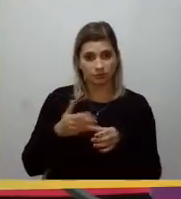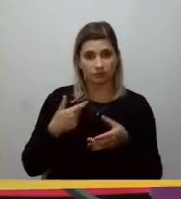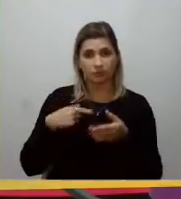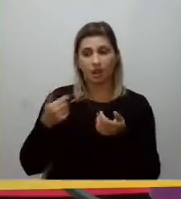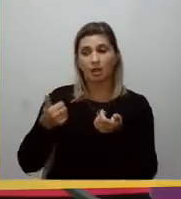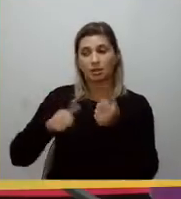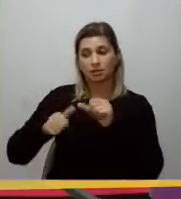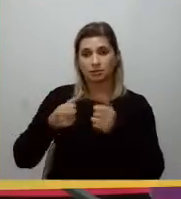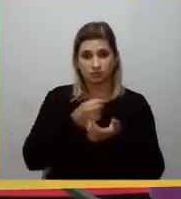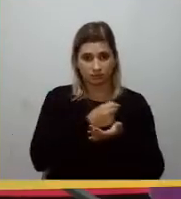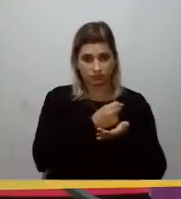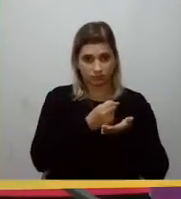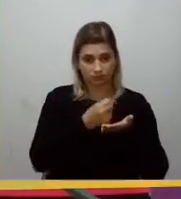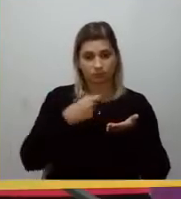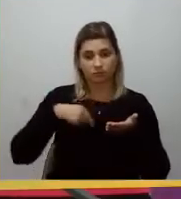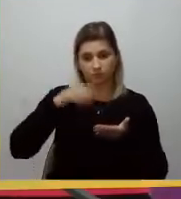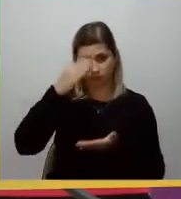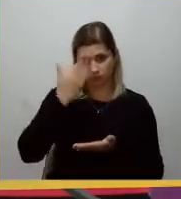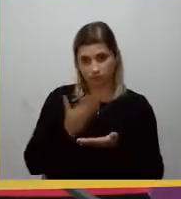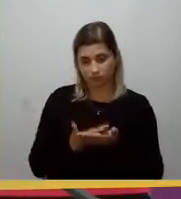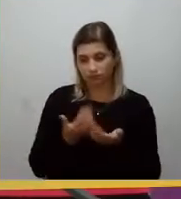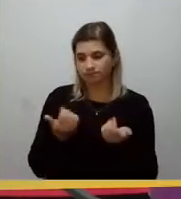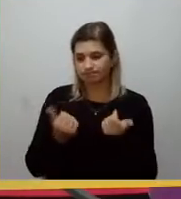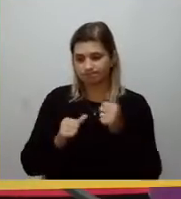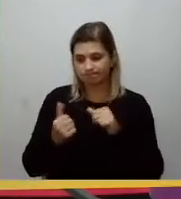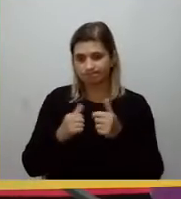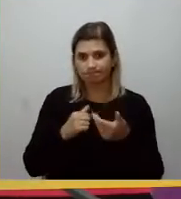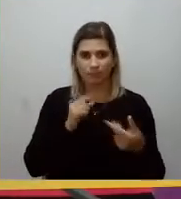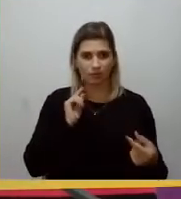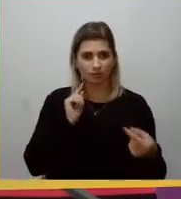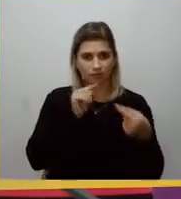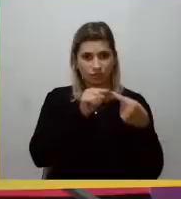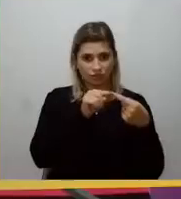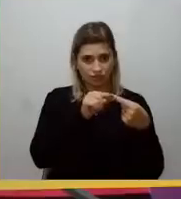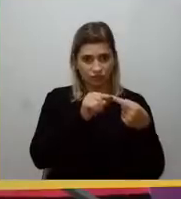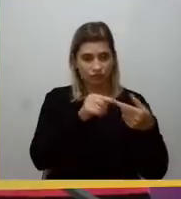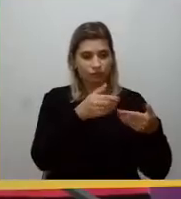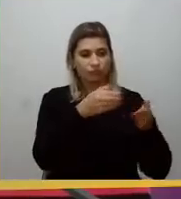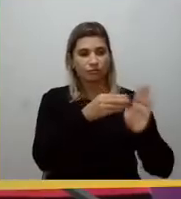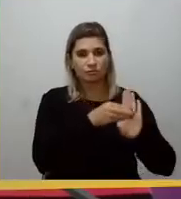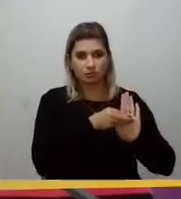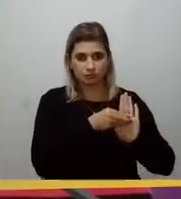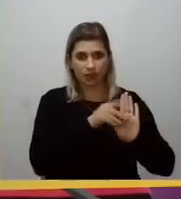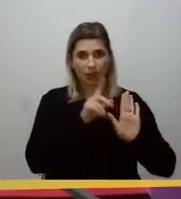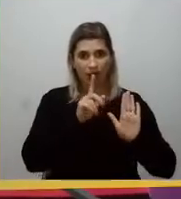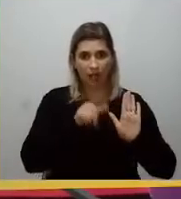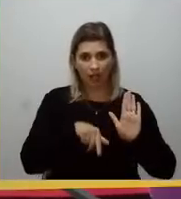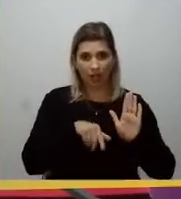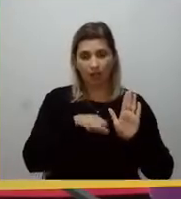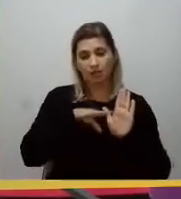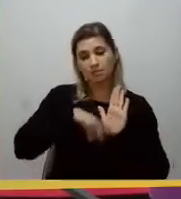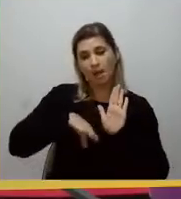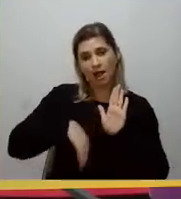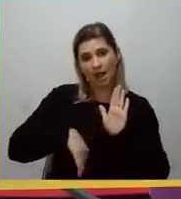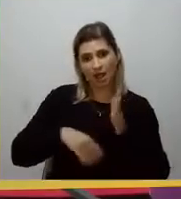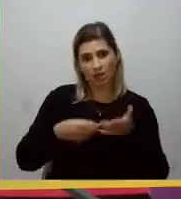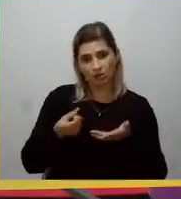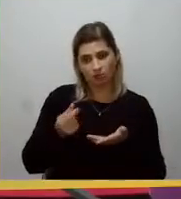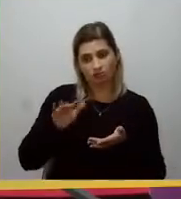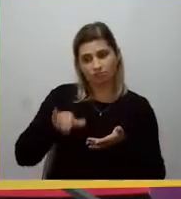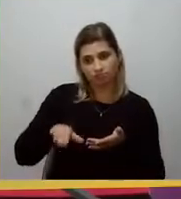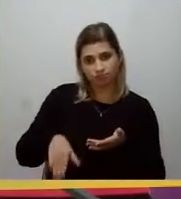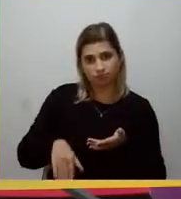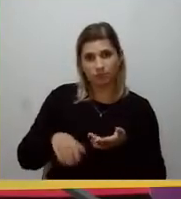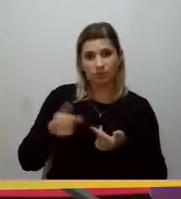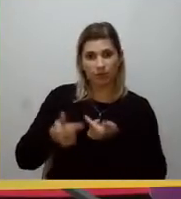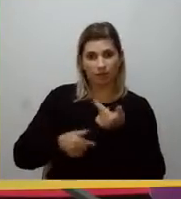gente acredita, esta comissão analisando, que o objetivo dessa cláusula seria baratear o serviço para o próprio município de Lages. O